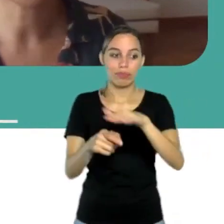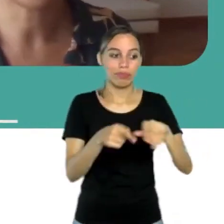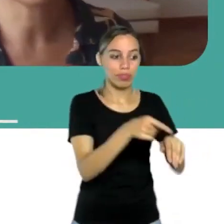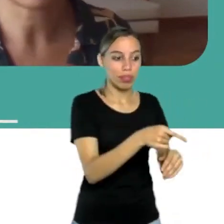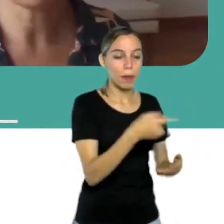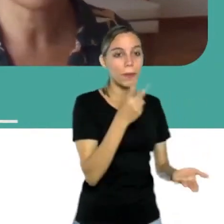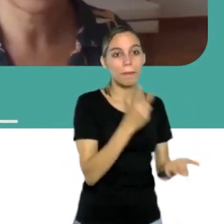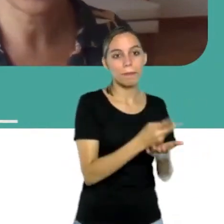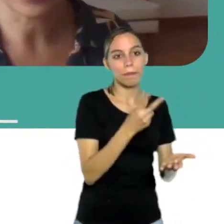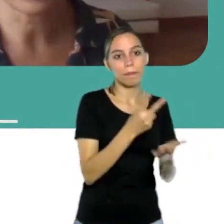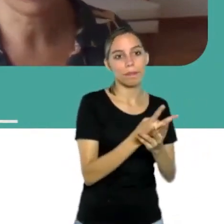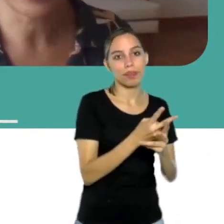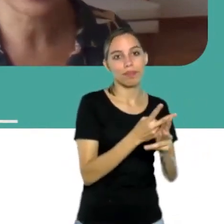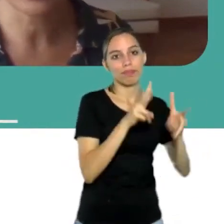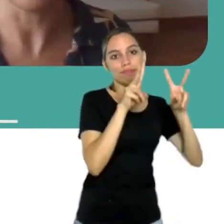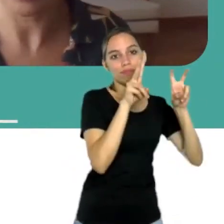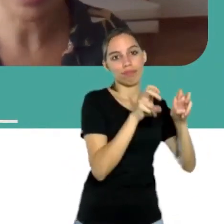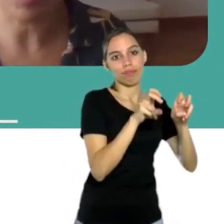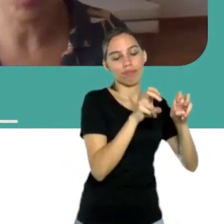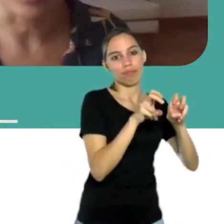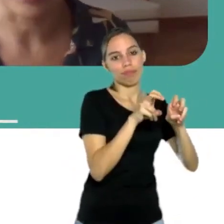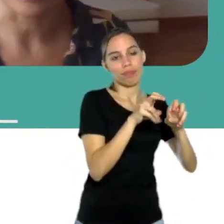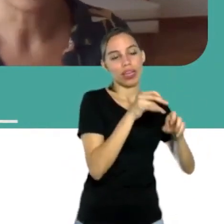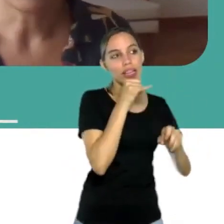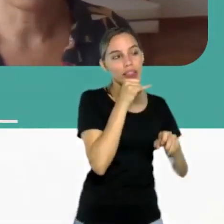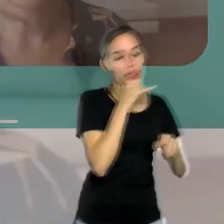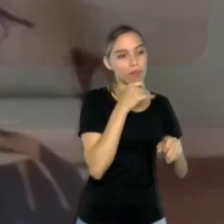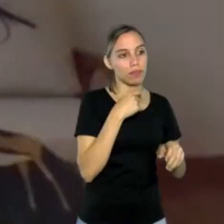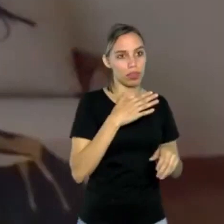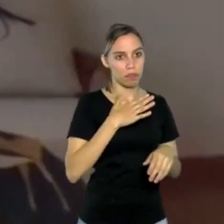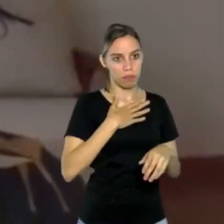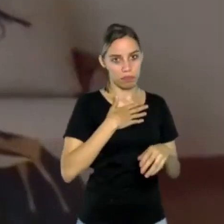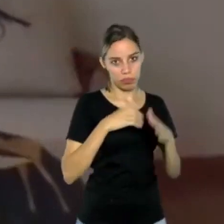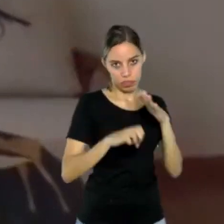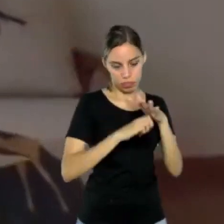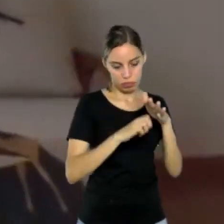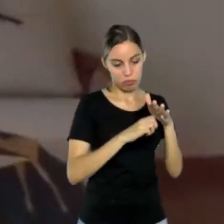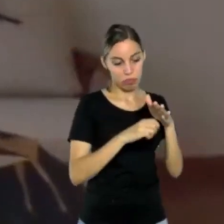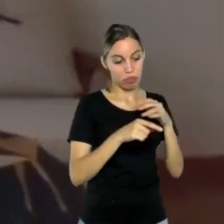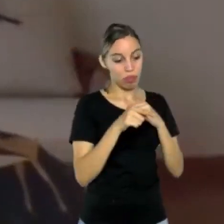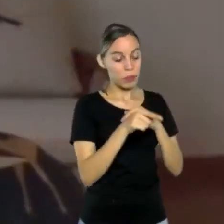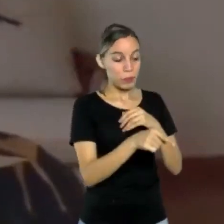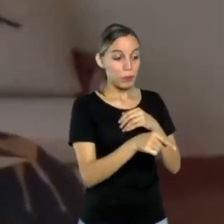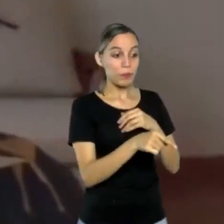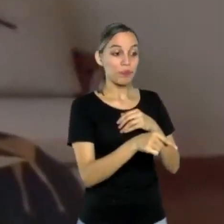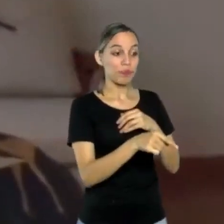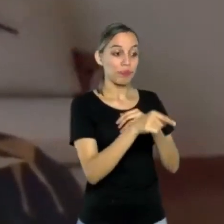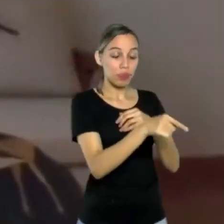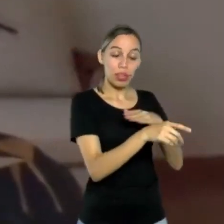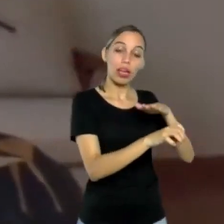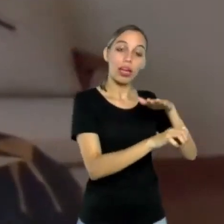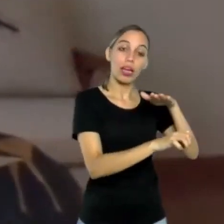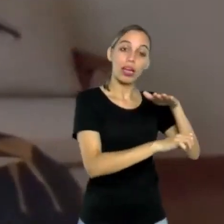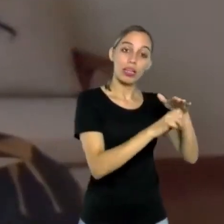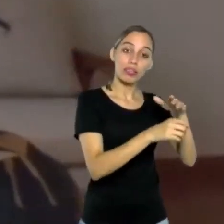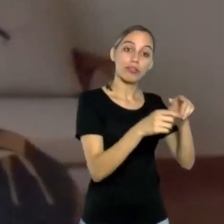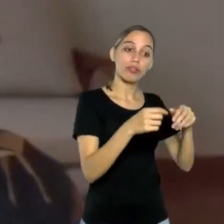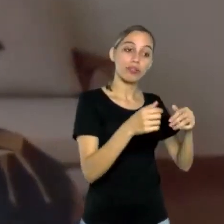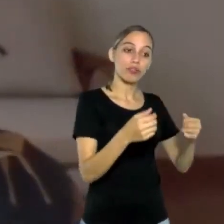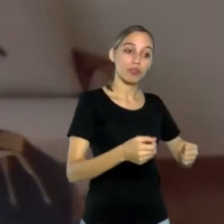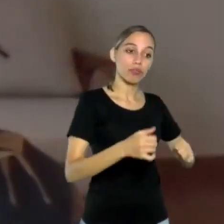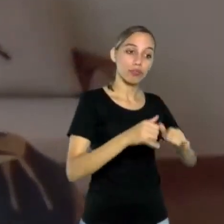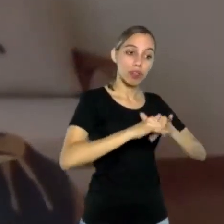por exemplo, é uma editora que é muito dedicada à poesia, existem outras, né? Hoje a gente tem um mercado de editoras que tem